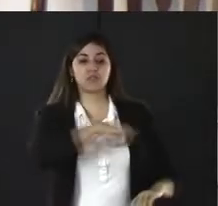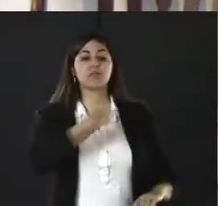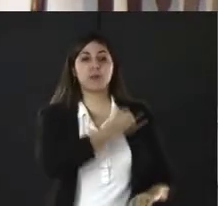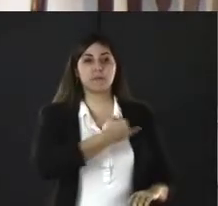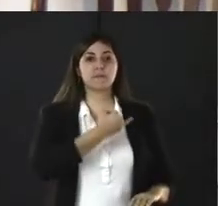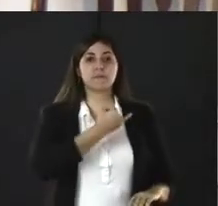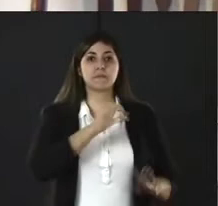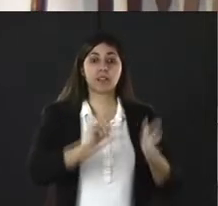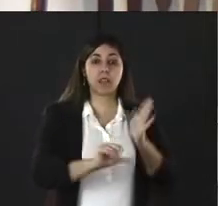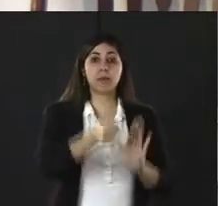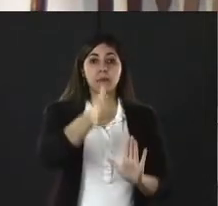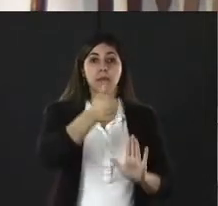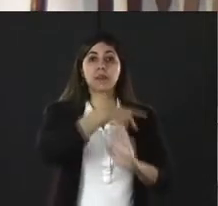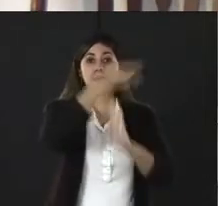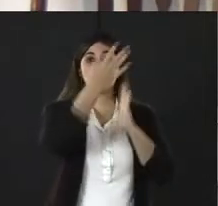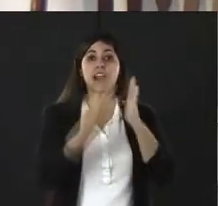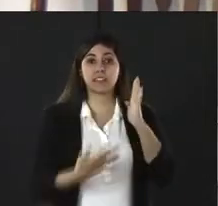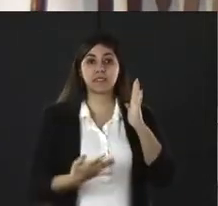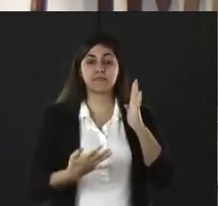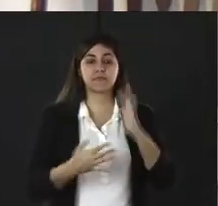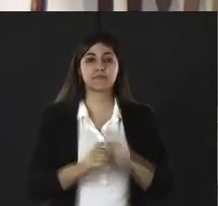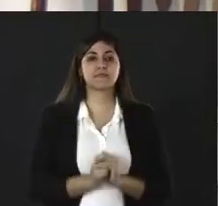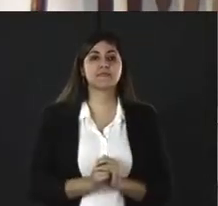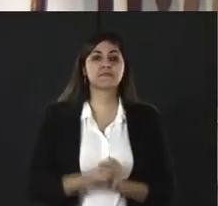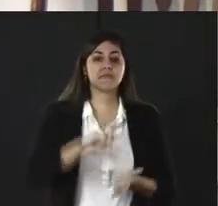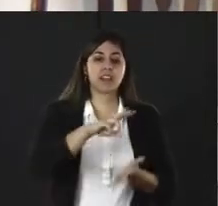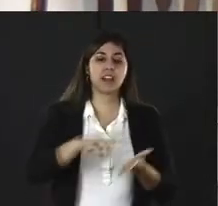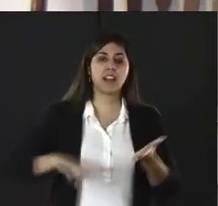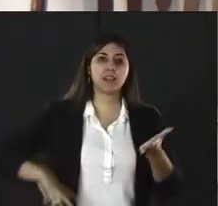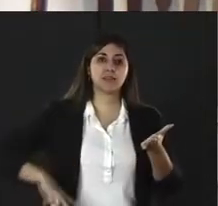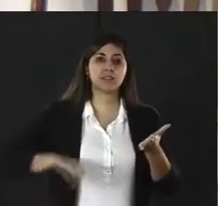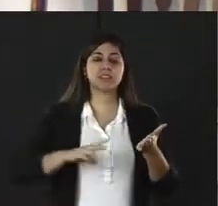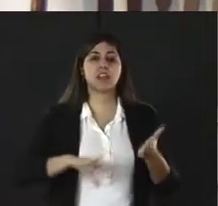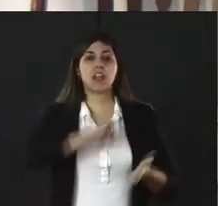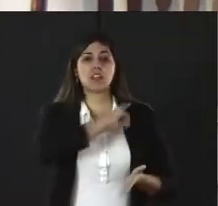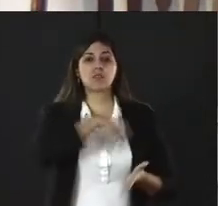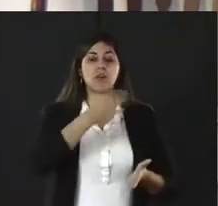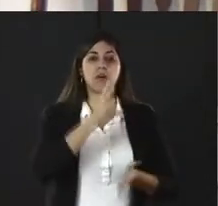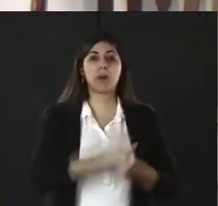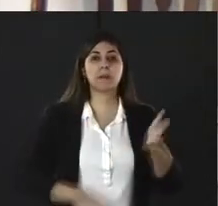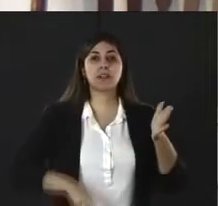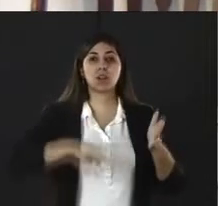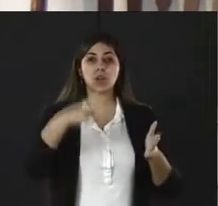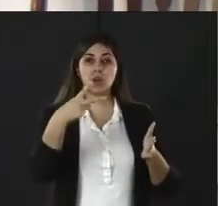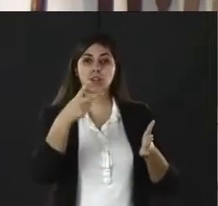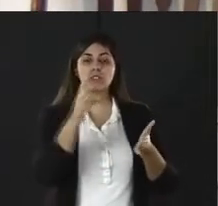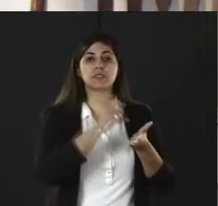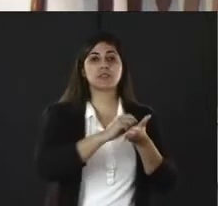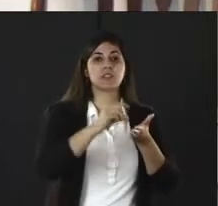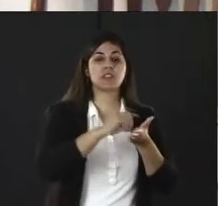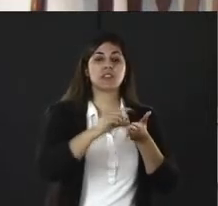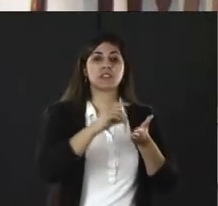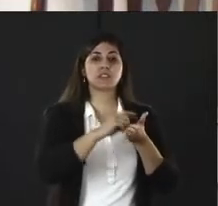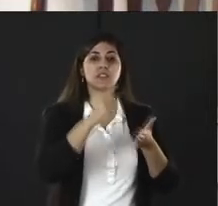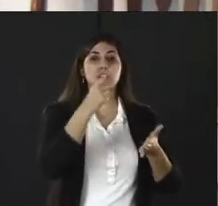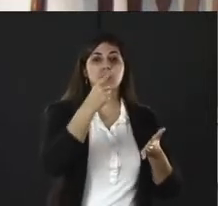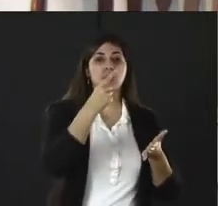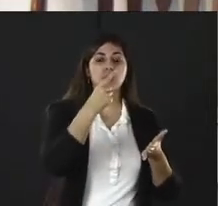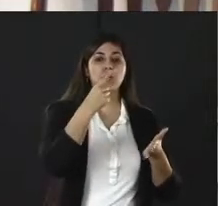sinal então leia o texto do versículo 1 até o versículo 11 joão